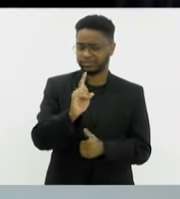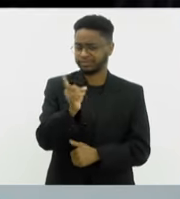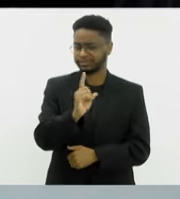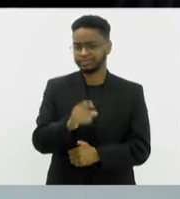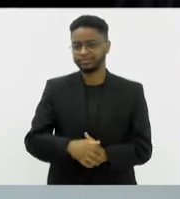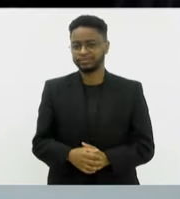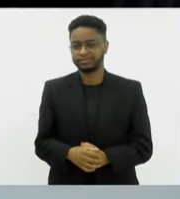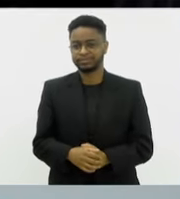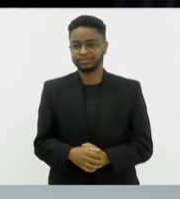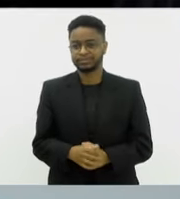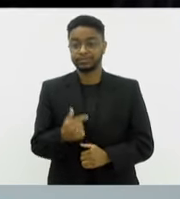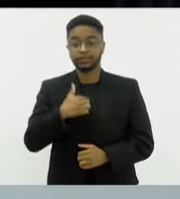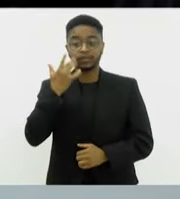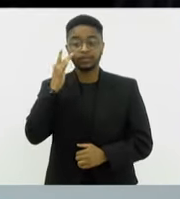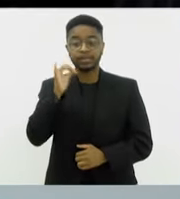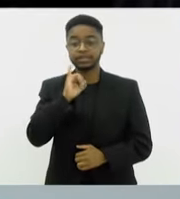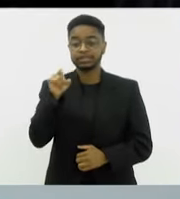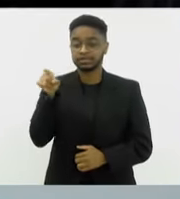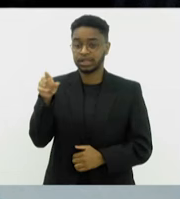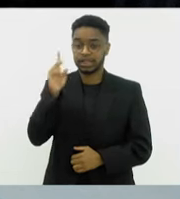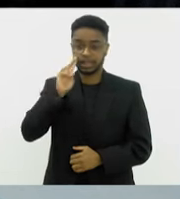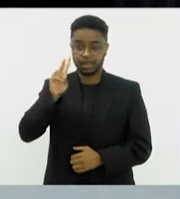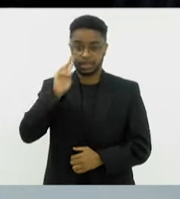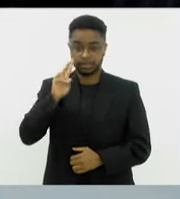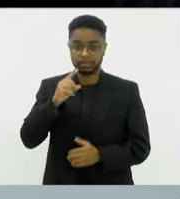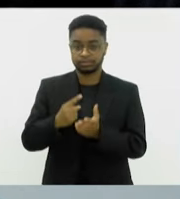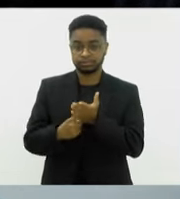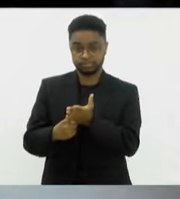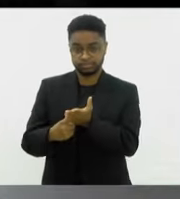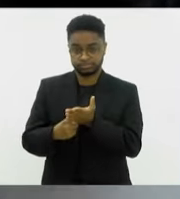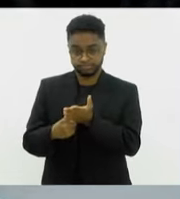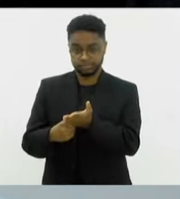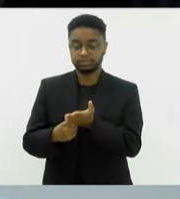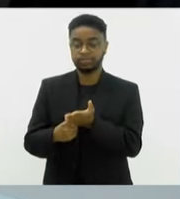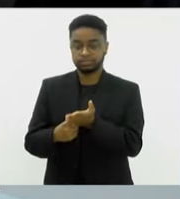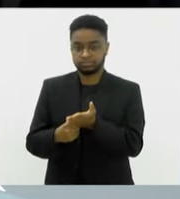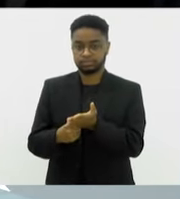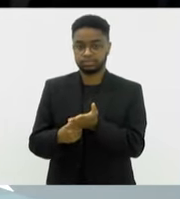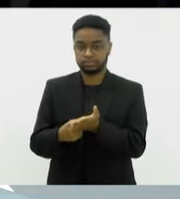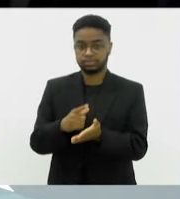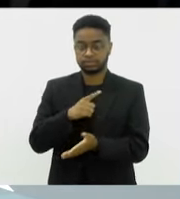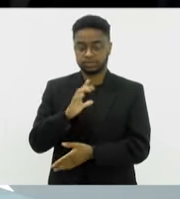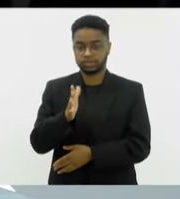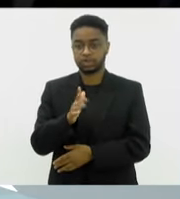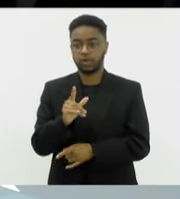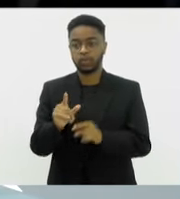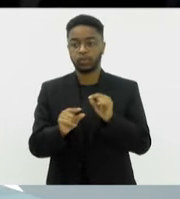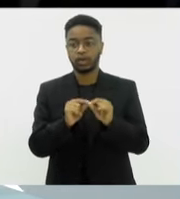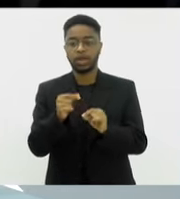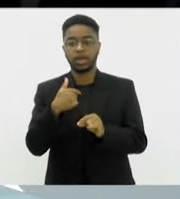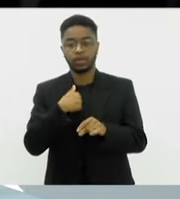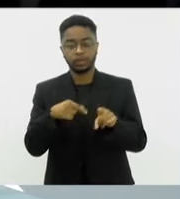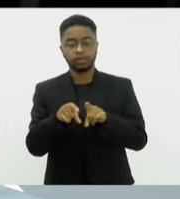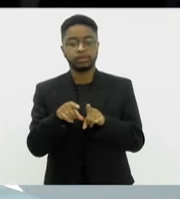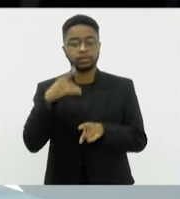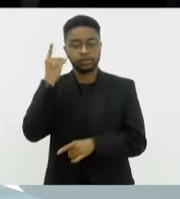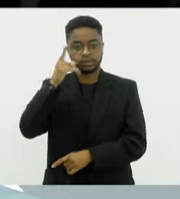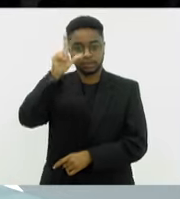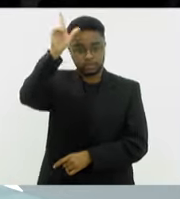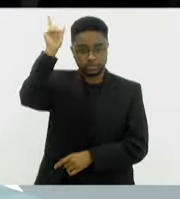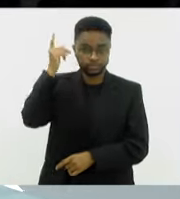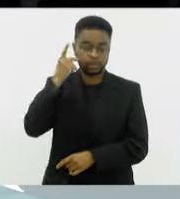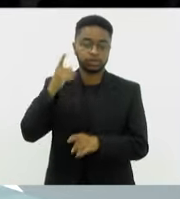Não sei se Vossa Excelência se recorda. Do acordo que fizemos, claro. Fizemos um acordo em que eu, deputado Luiz Paulo e